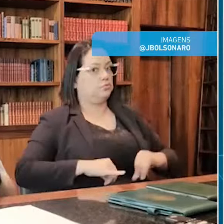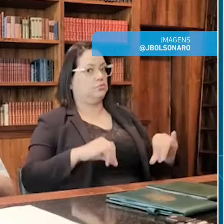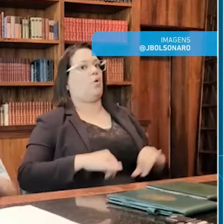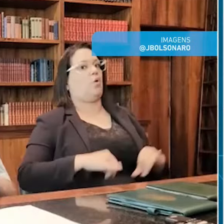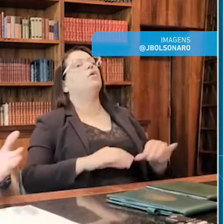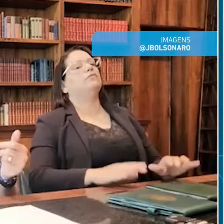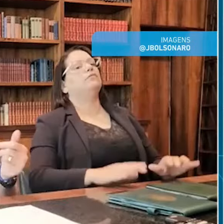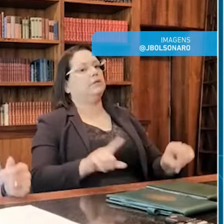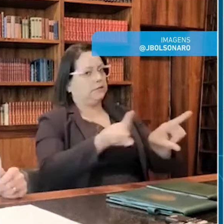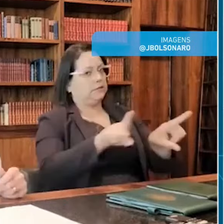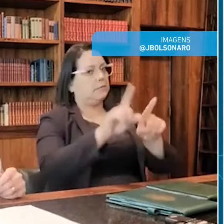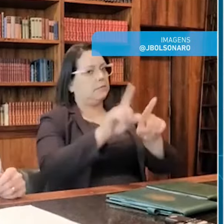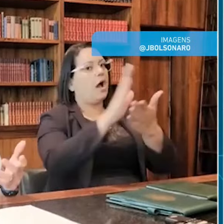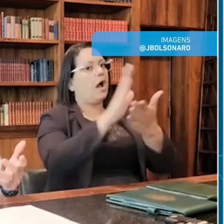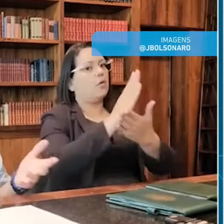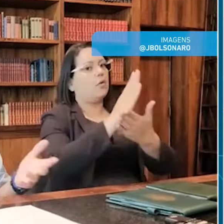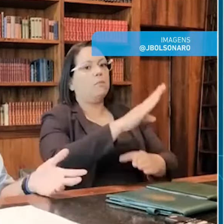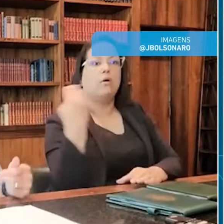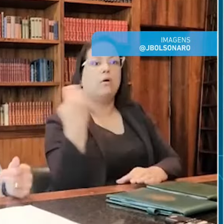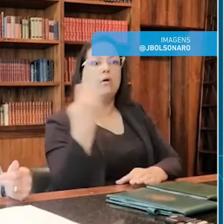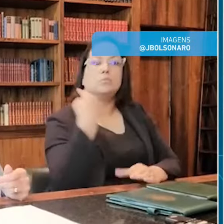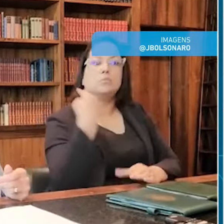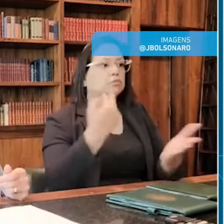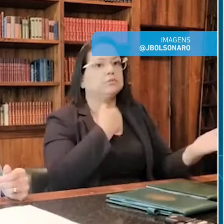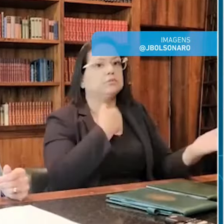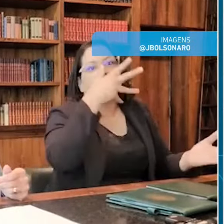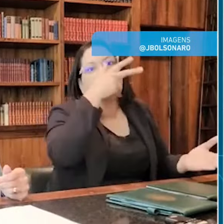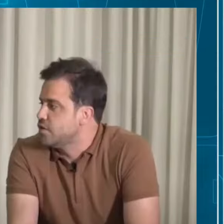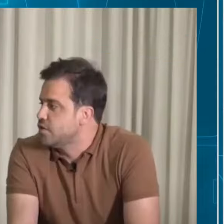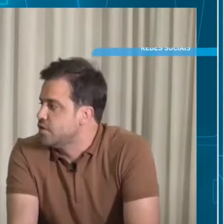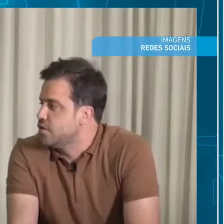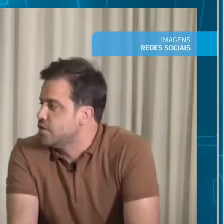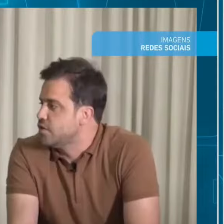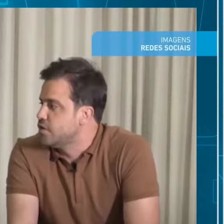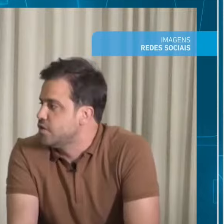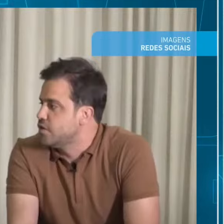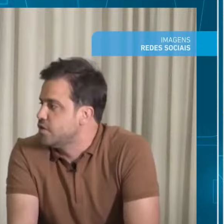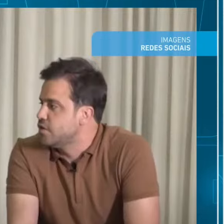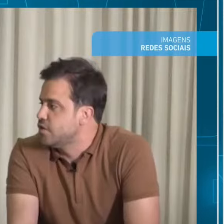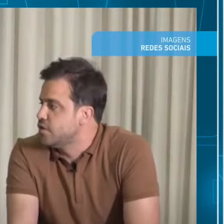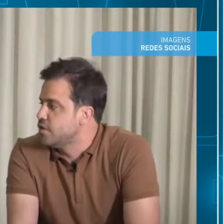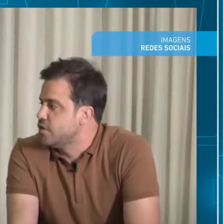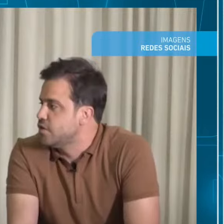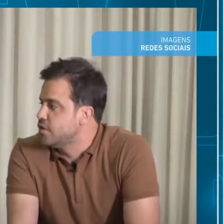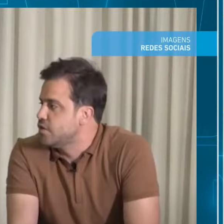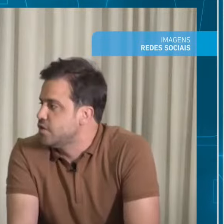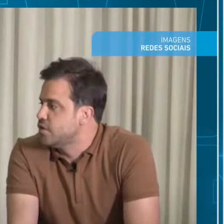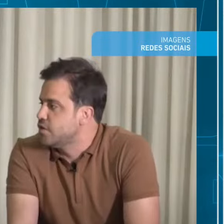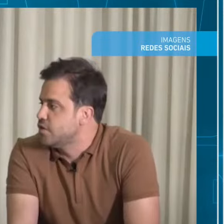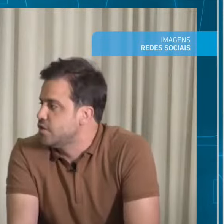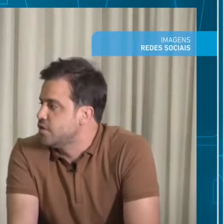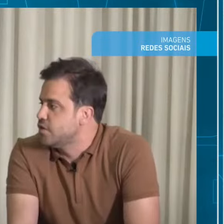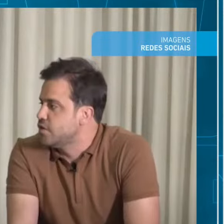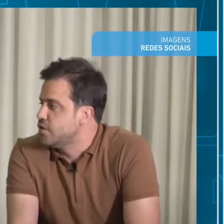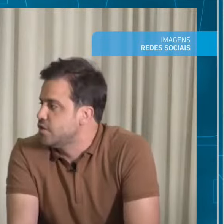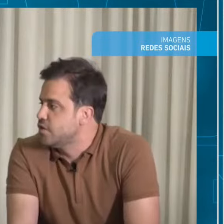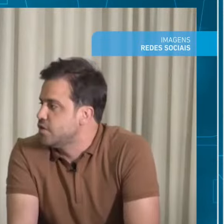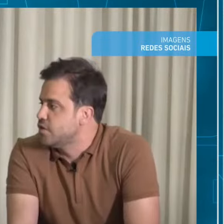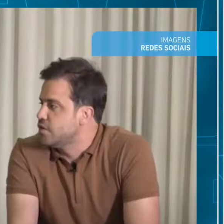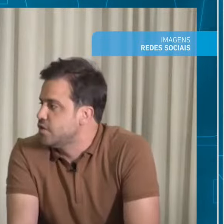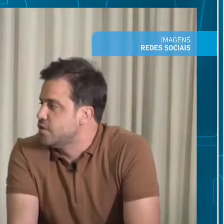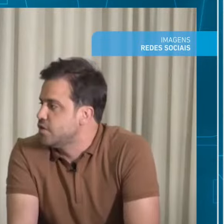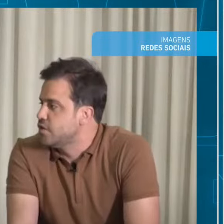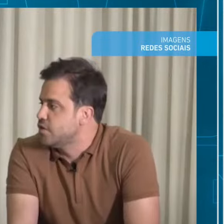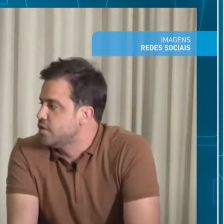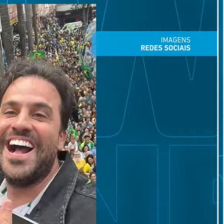doou 160 mil em 2022, disse, ao todo foram três repasses, 100 mil, 50 mil